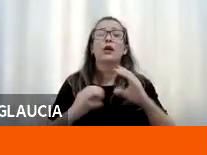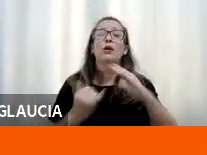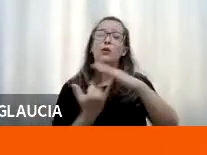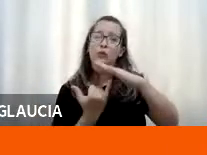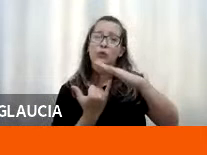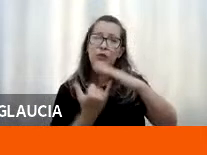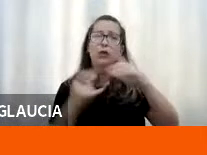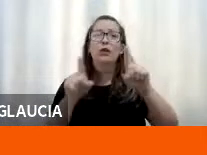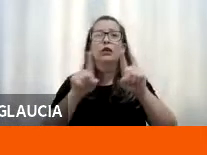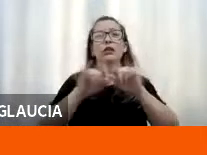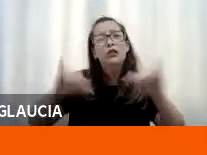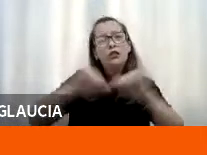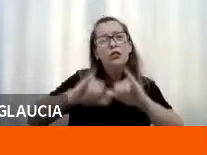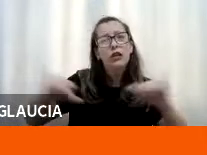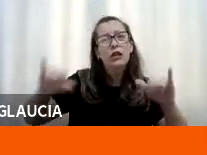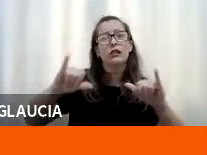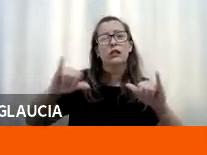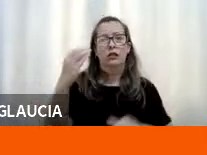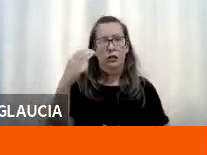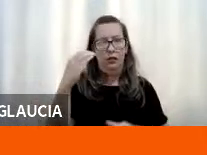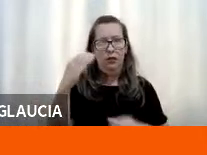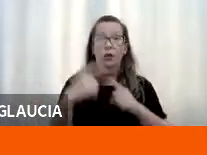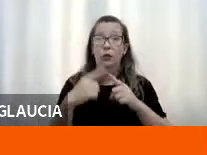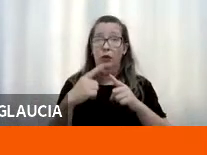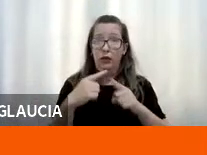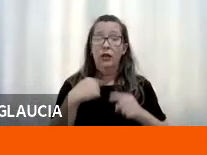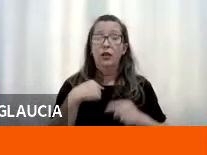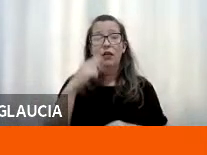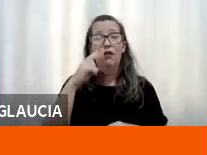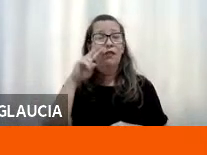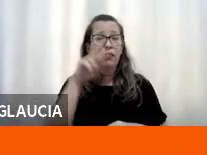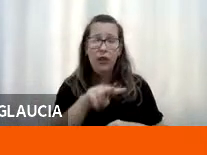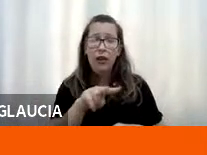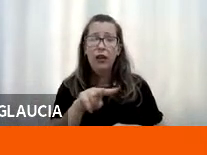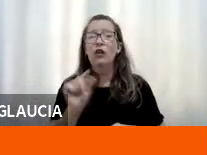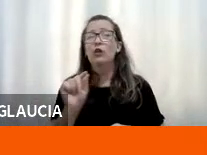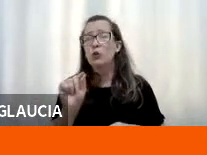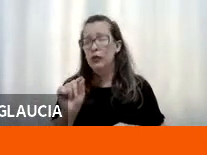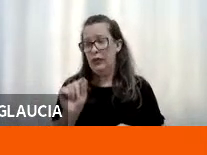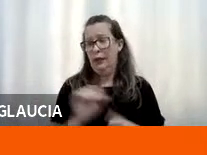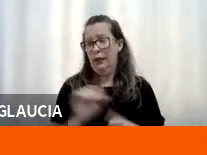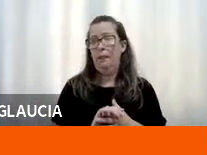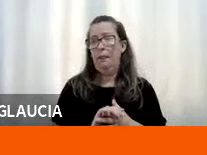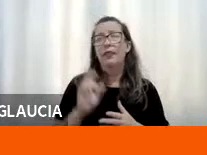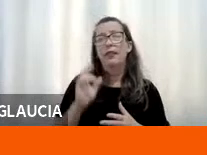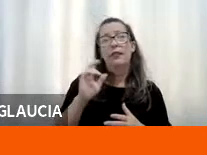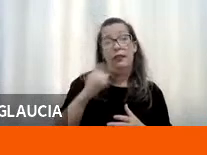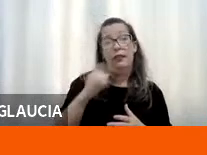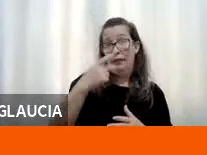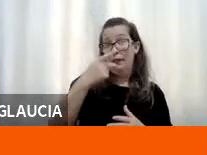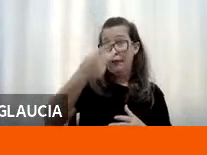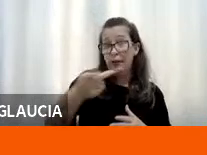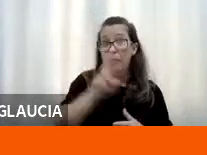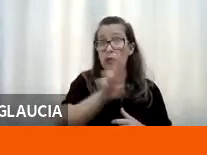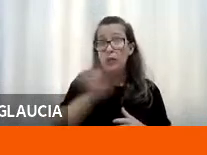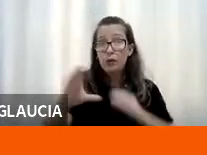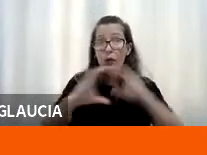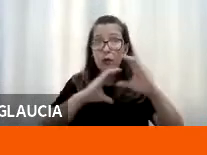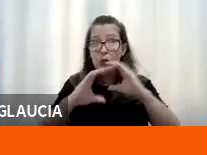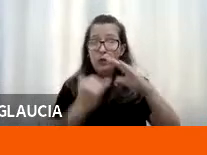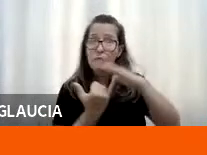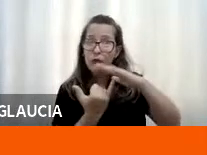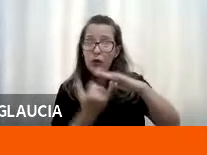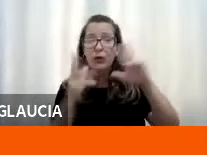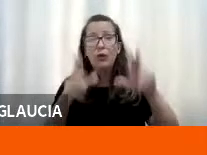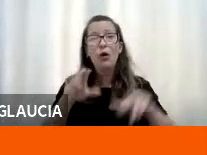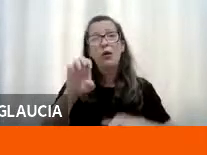na divulgação científica. Vocês vejam que, mesmo falando em nome de uma comunicação institucional, como a Elisa